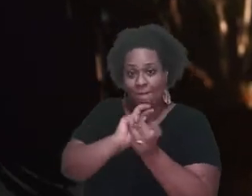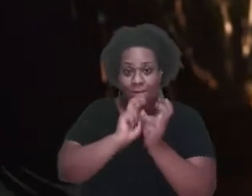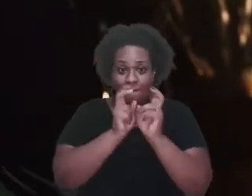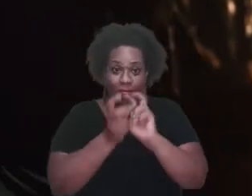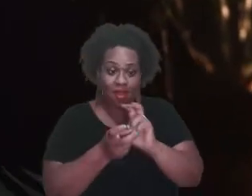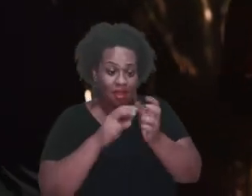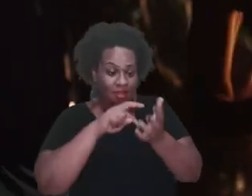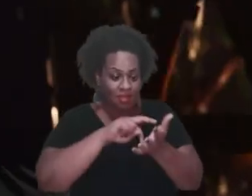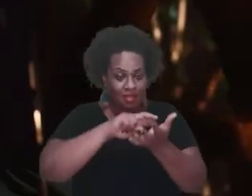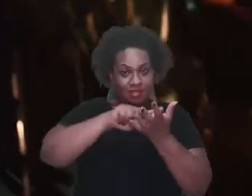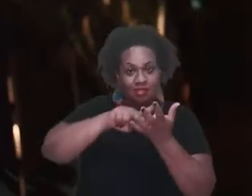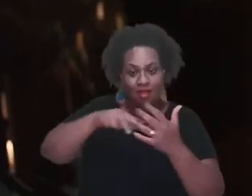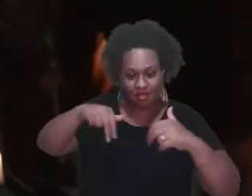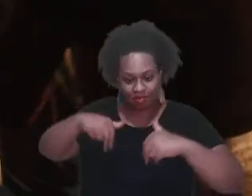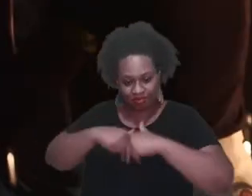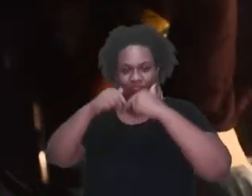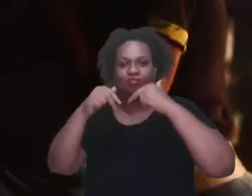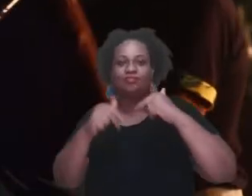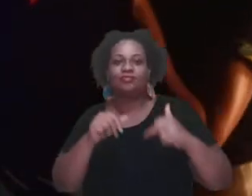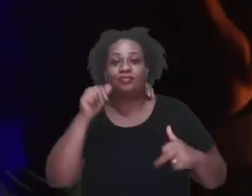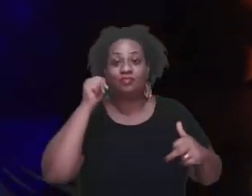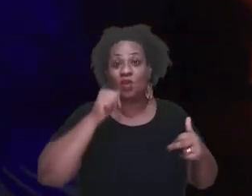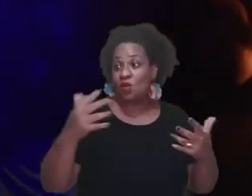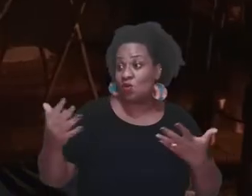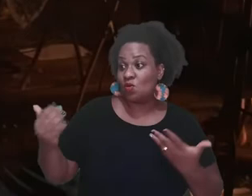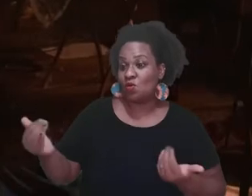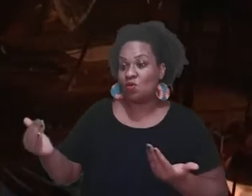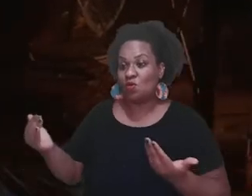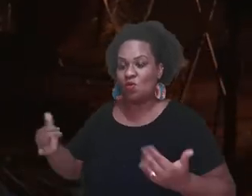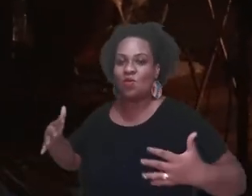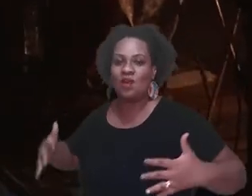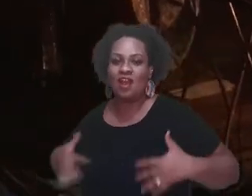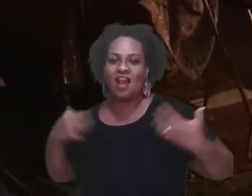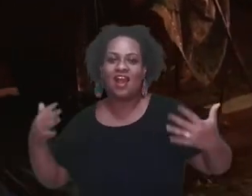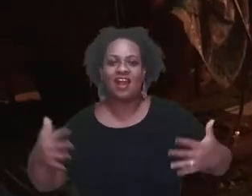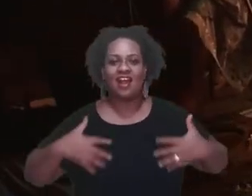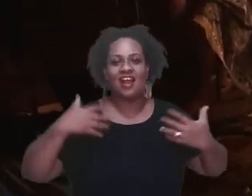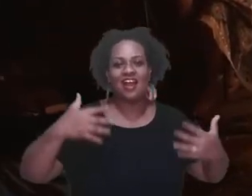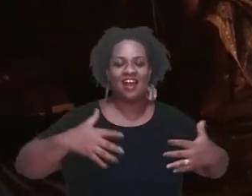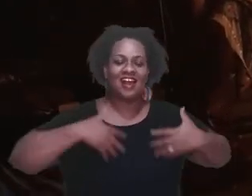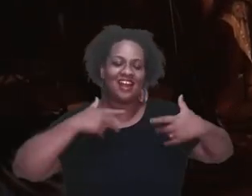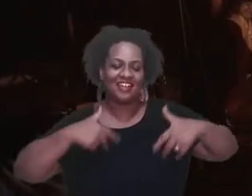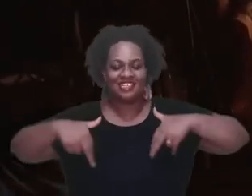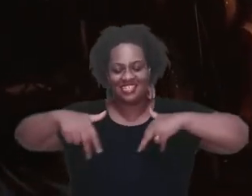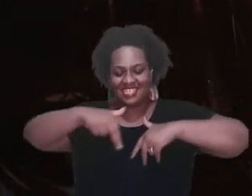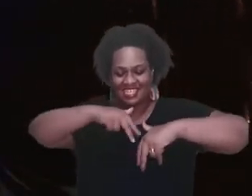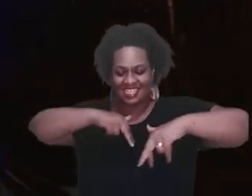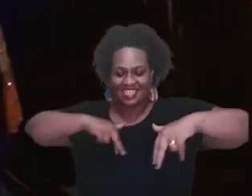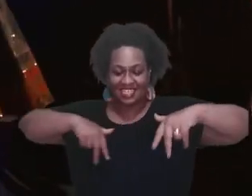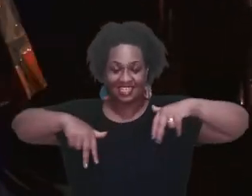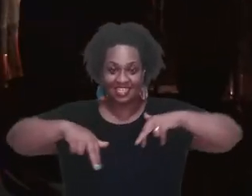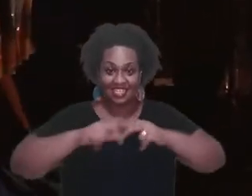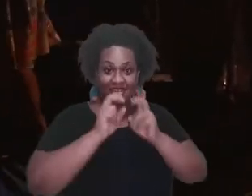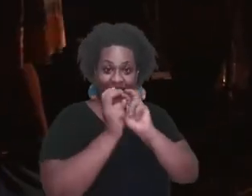obrigada também dá para dar a bolsa da perna queimou arrastei Não obrigada os menino